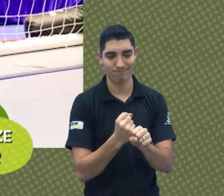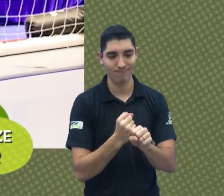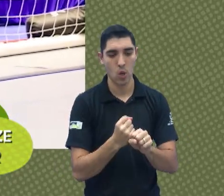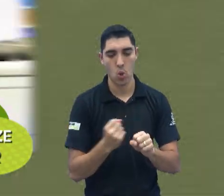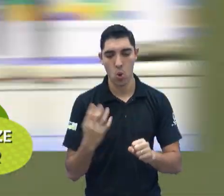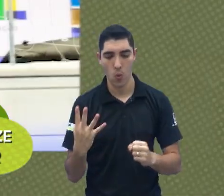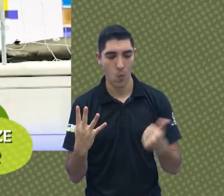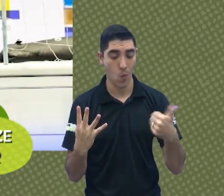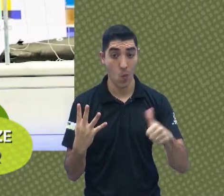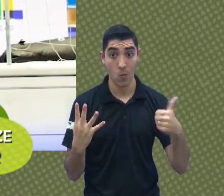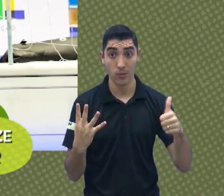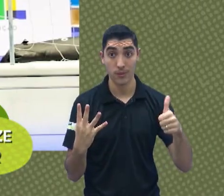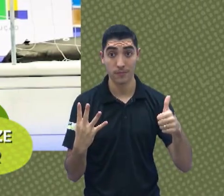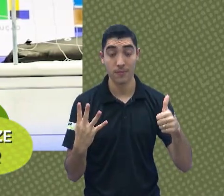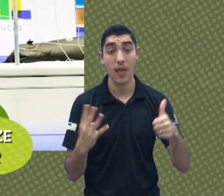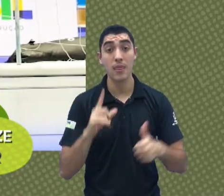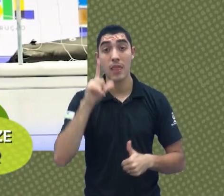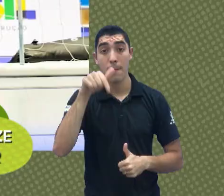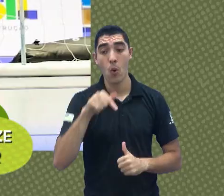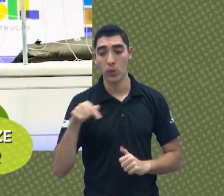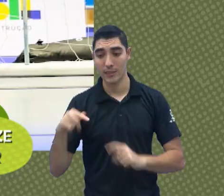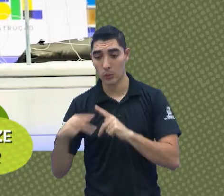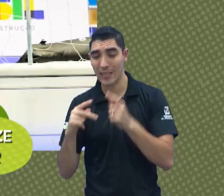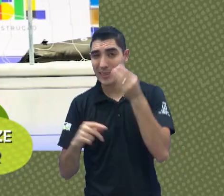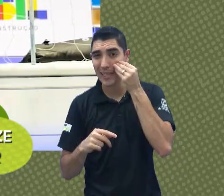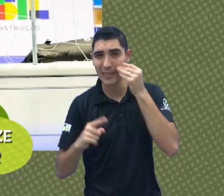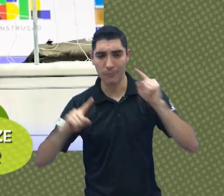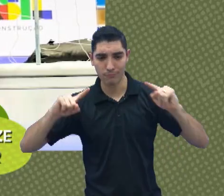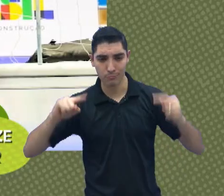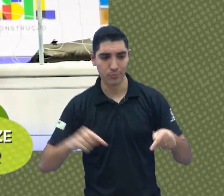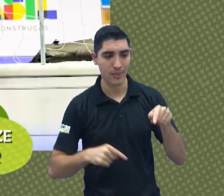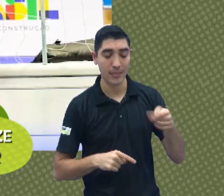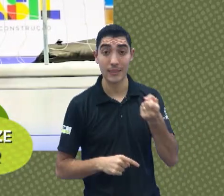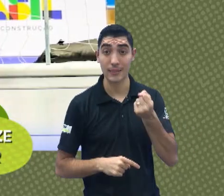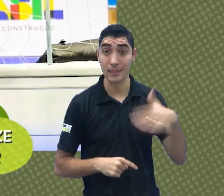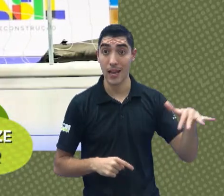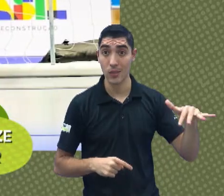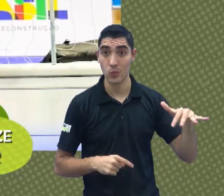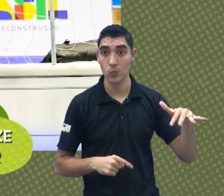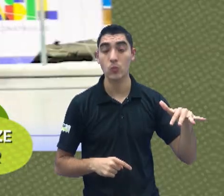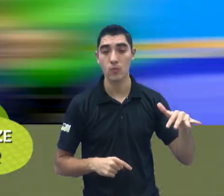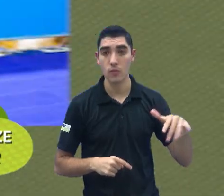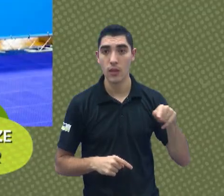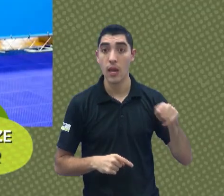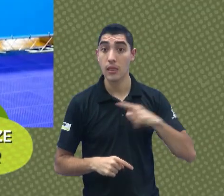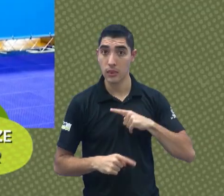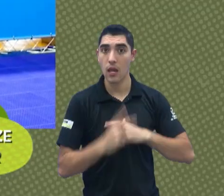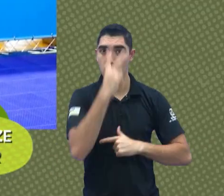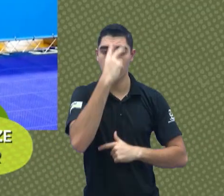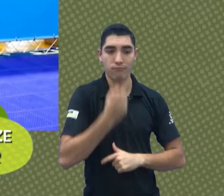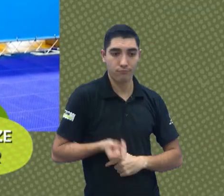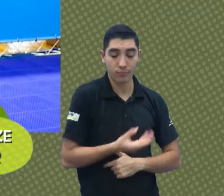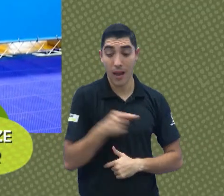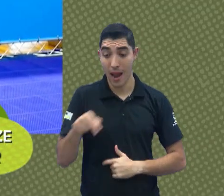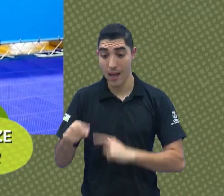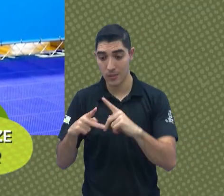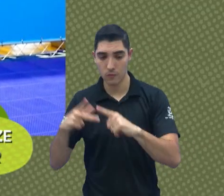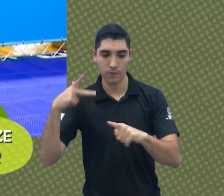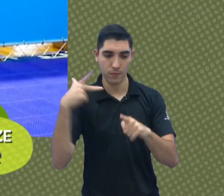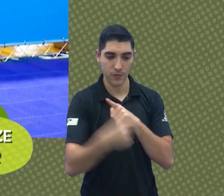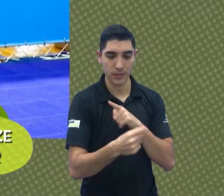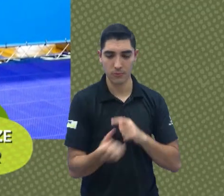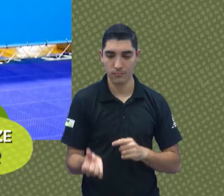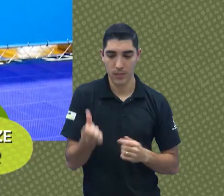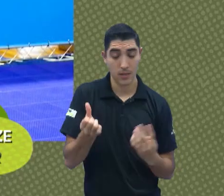para a disputa do terceiro lugar contra a equipe do Santos, o Santos Futebol Clube, que tem equipe de goalball, e acabou vencendo por